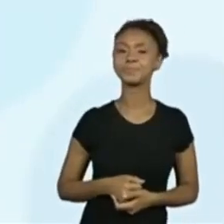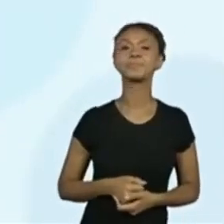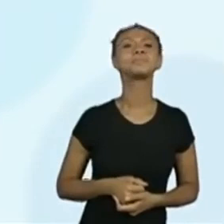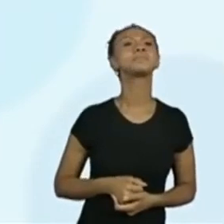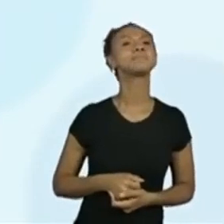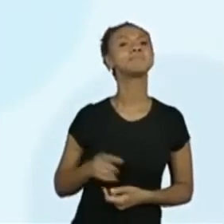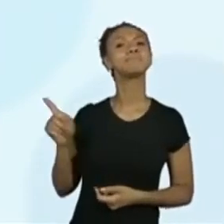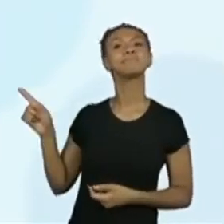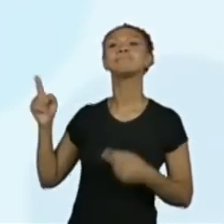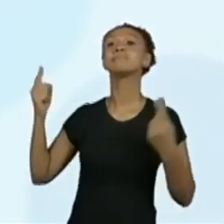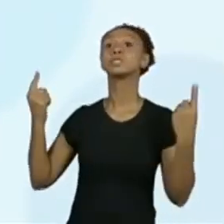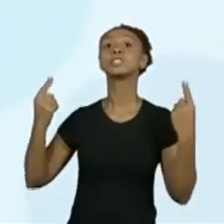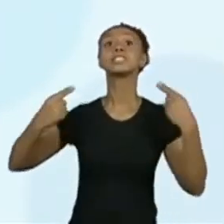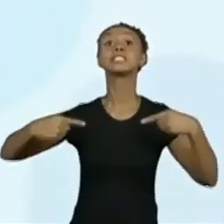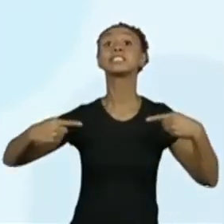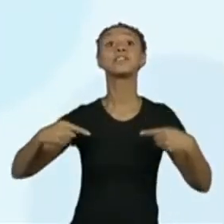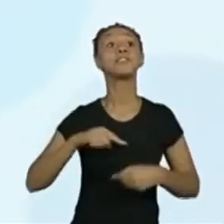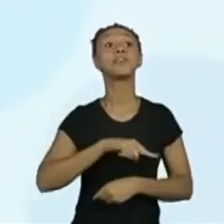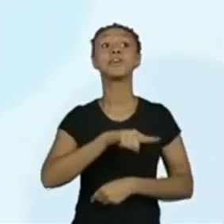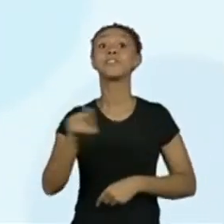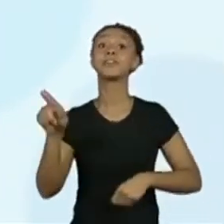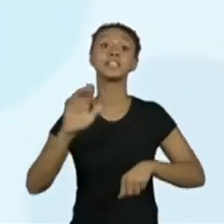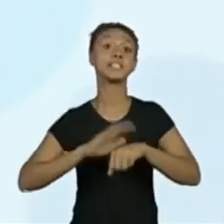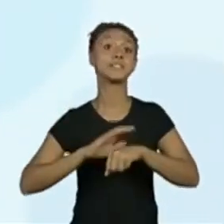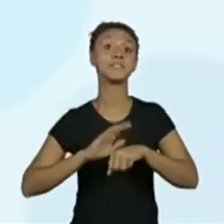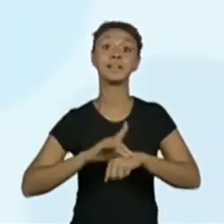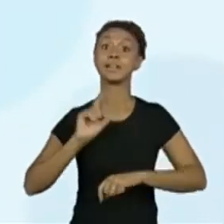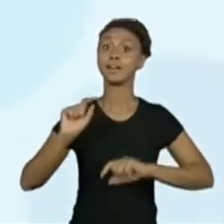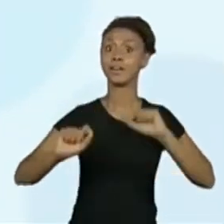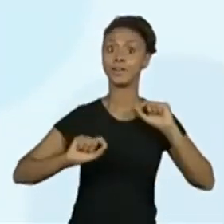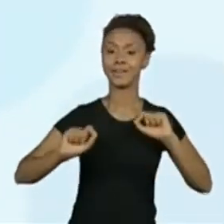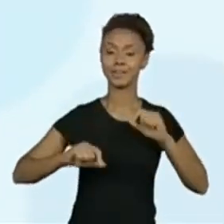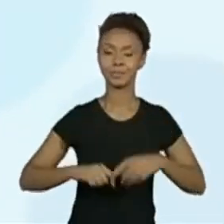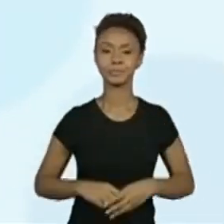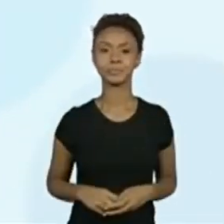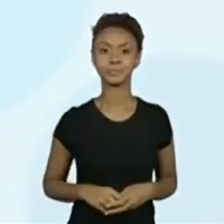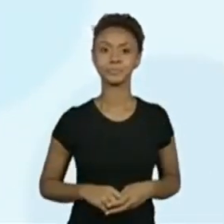Qual é o desafio de vocês? Observem.